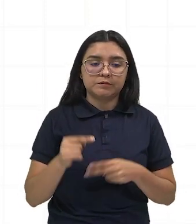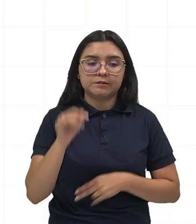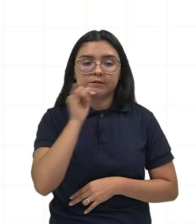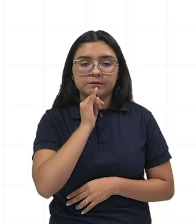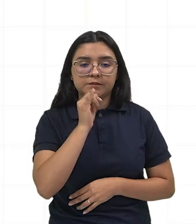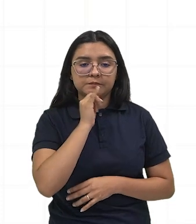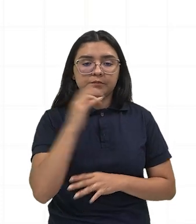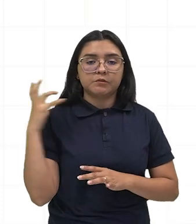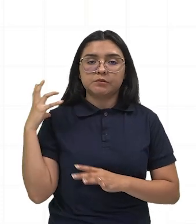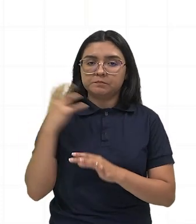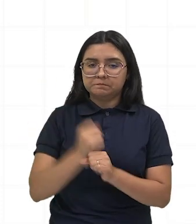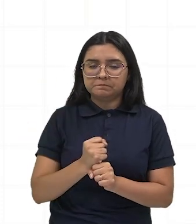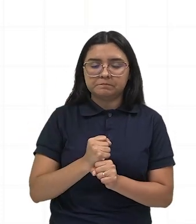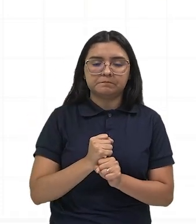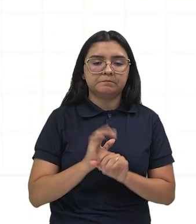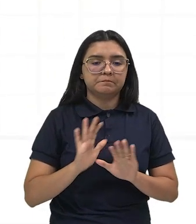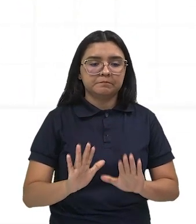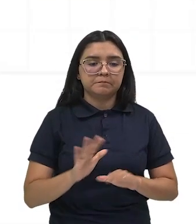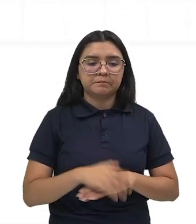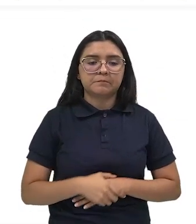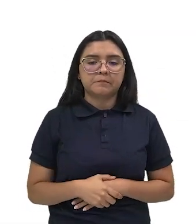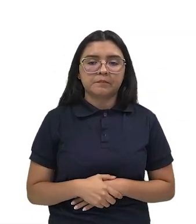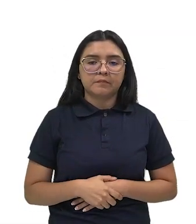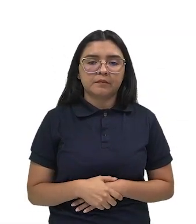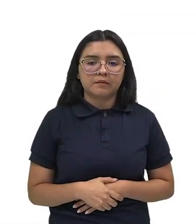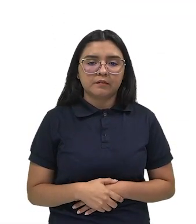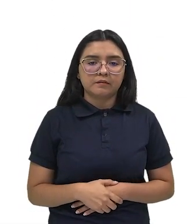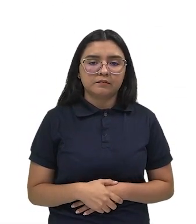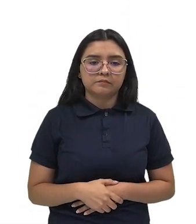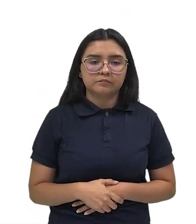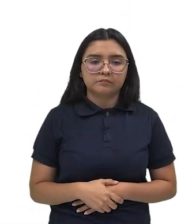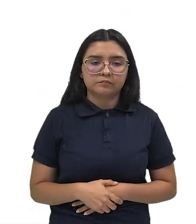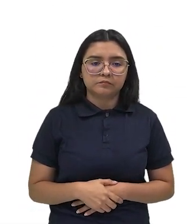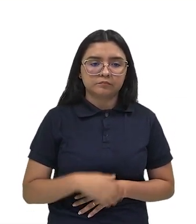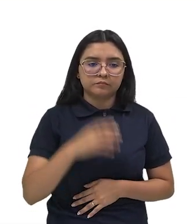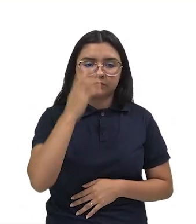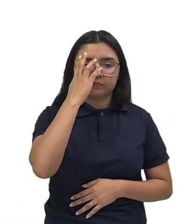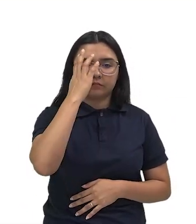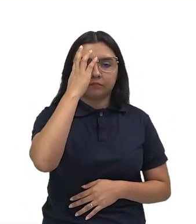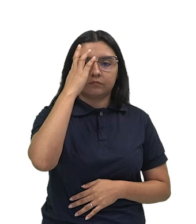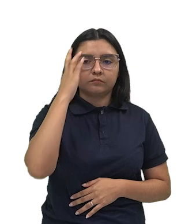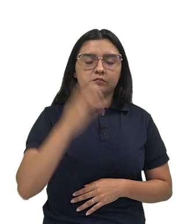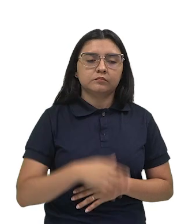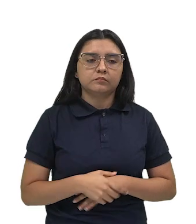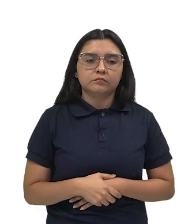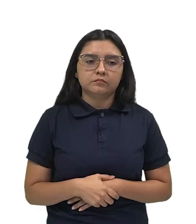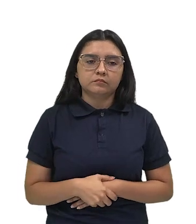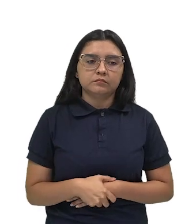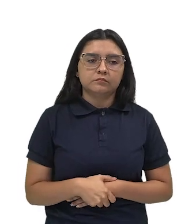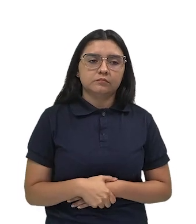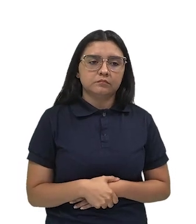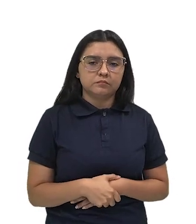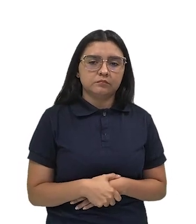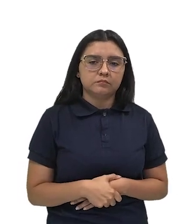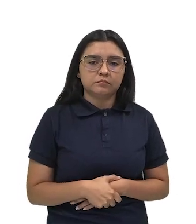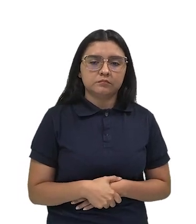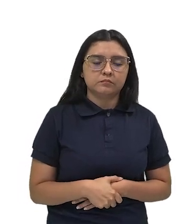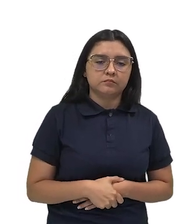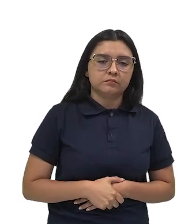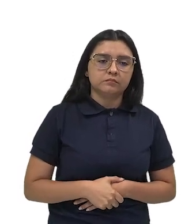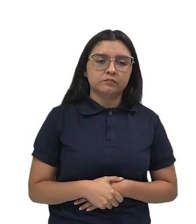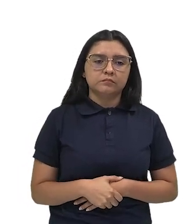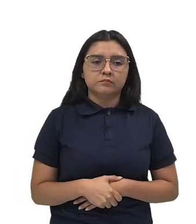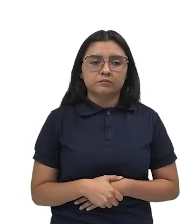fazendo um release aqui, né? Então vamos ao release. Nós vimos, estamos trabalhando a questão de medidas